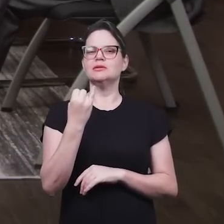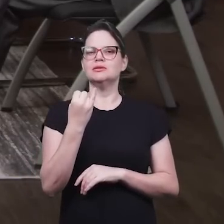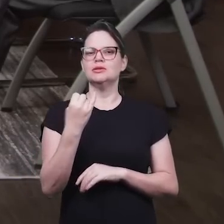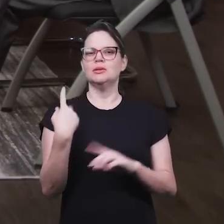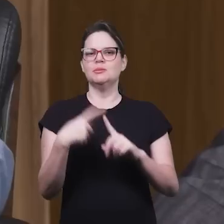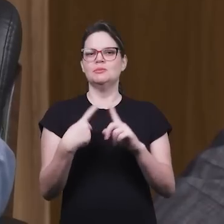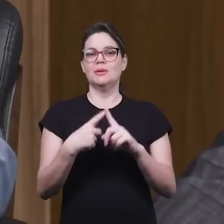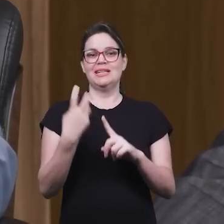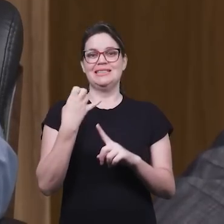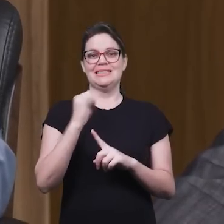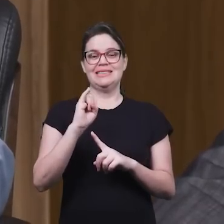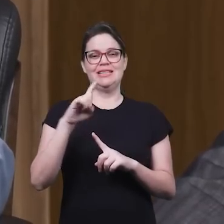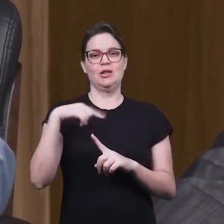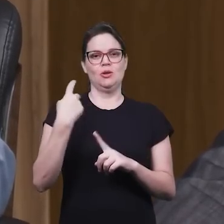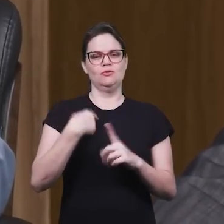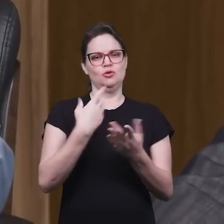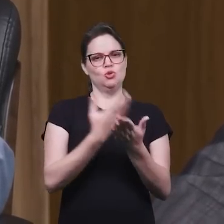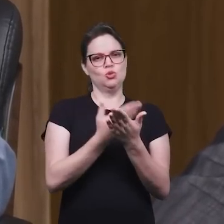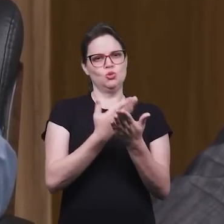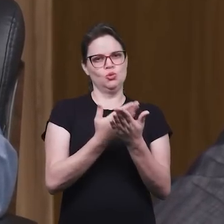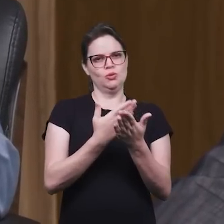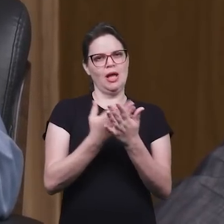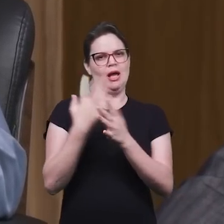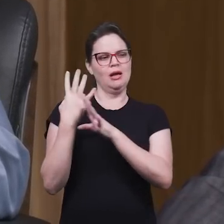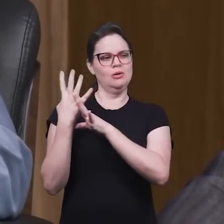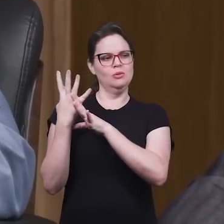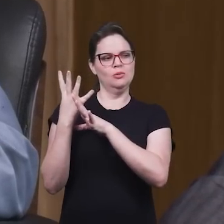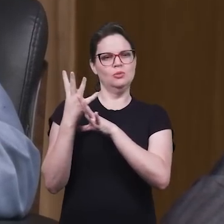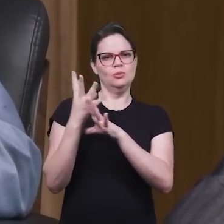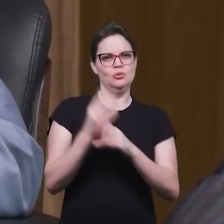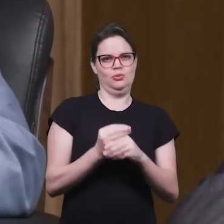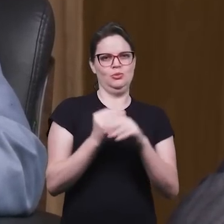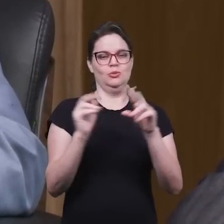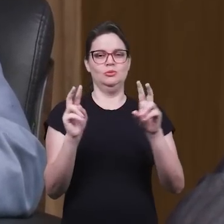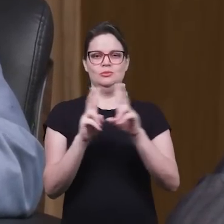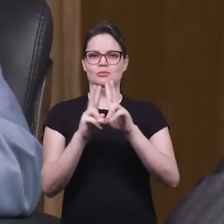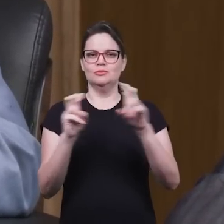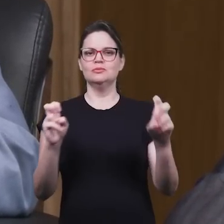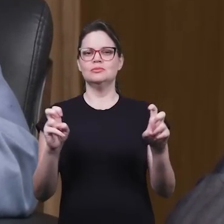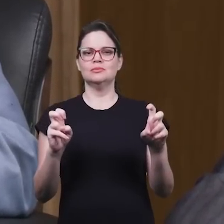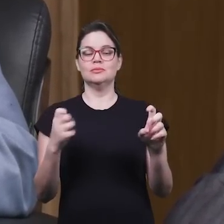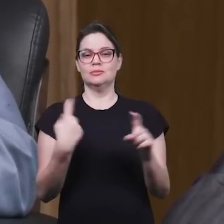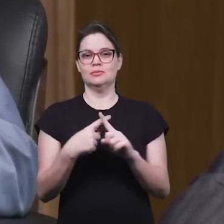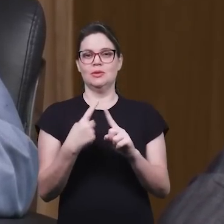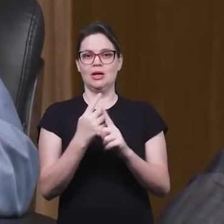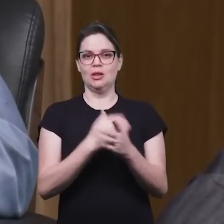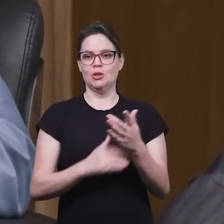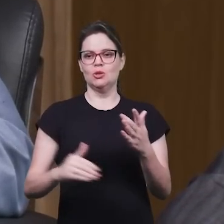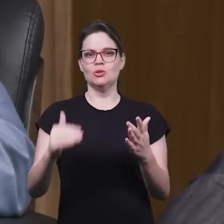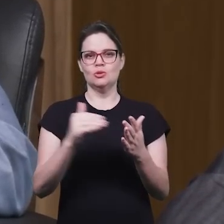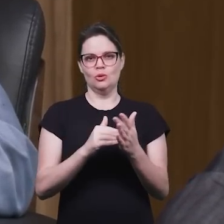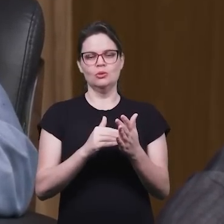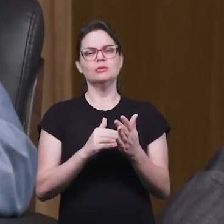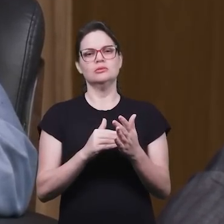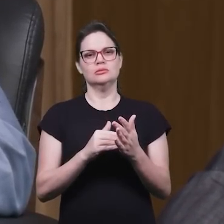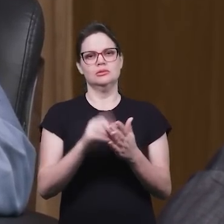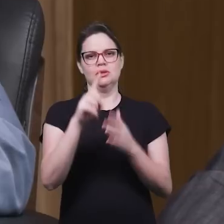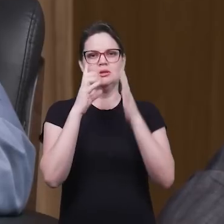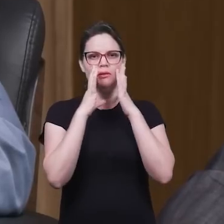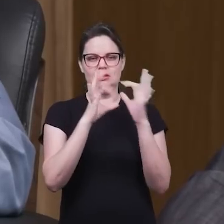quando nós fazemos uma revisão dos assuntos para que aqueles que estão